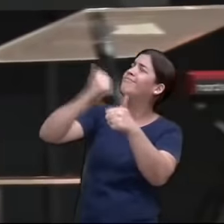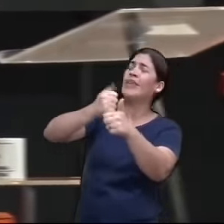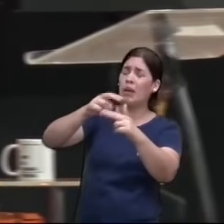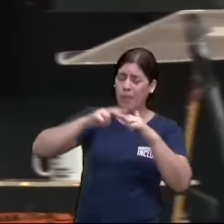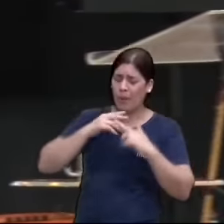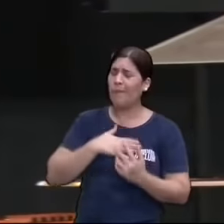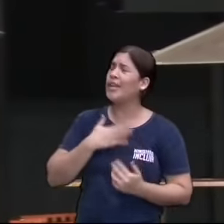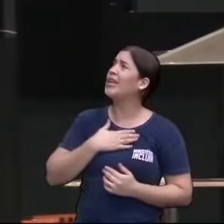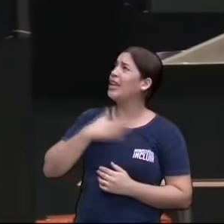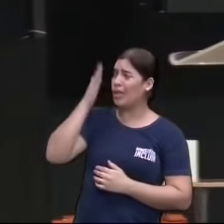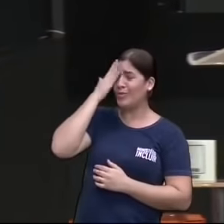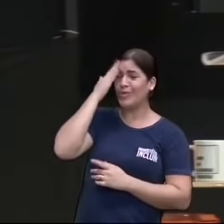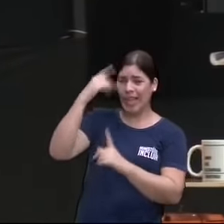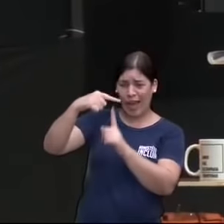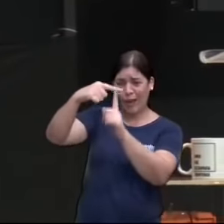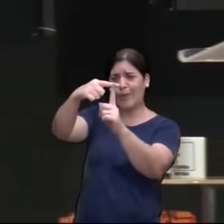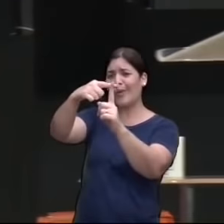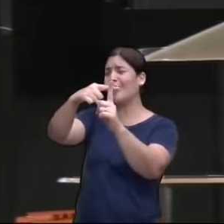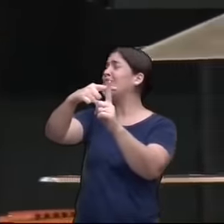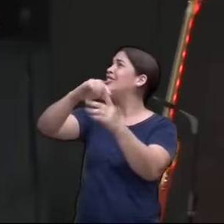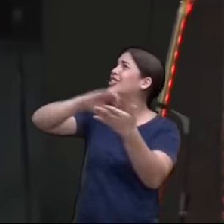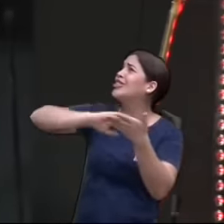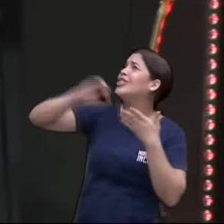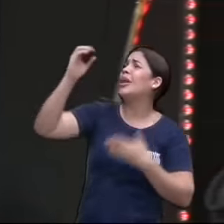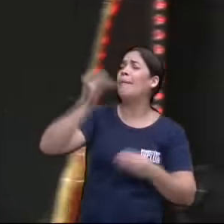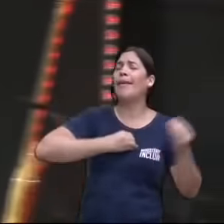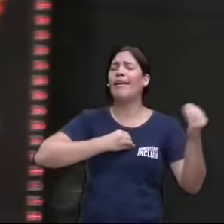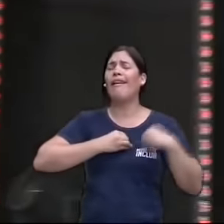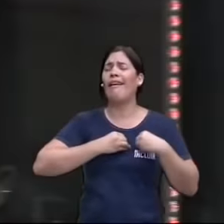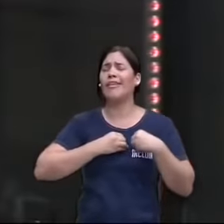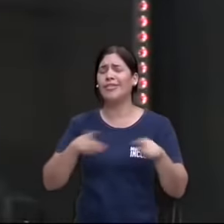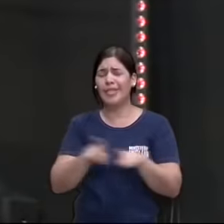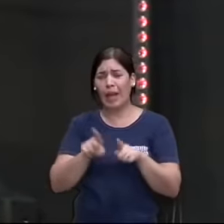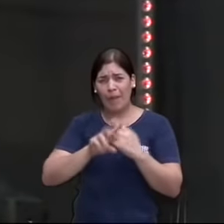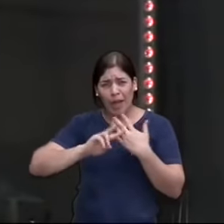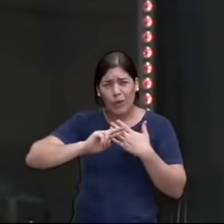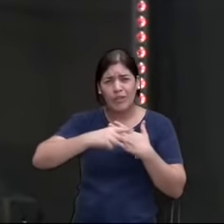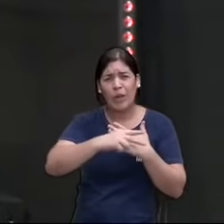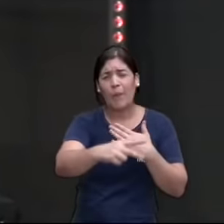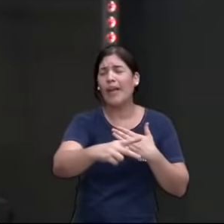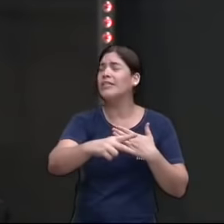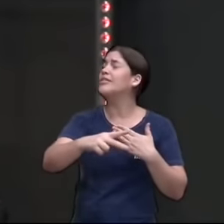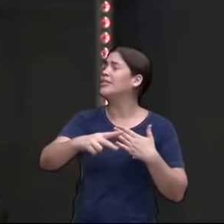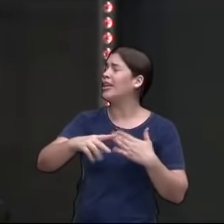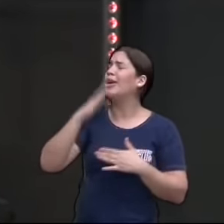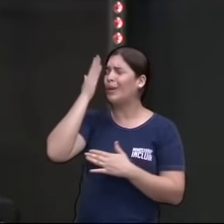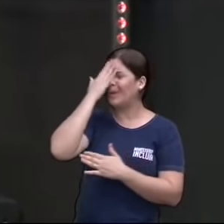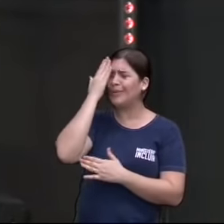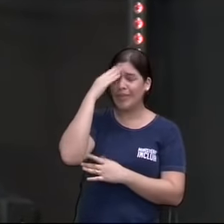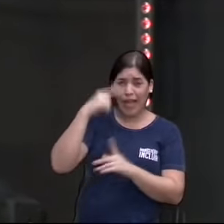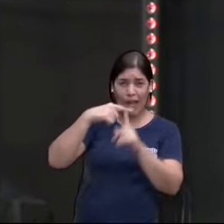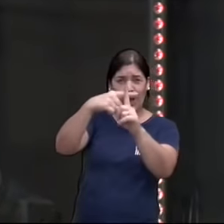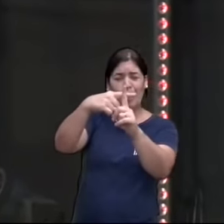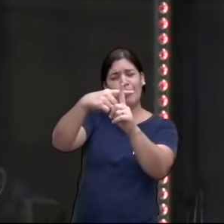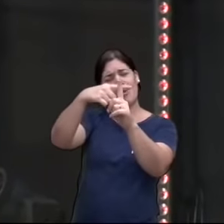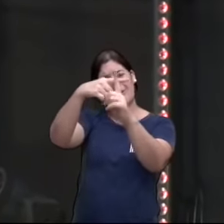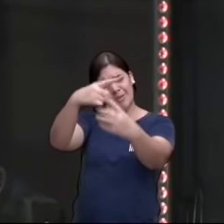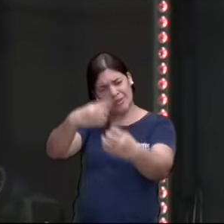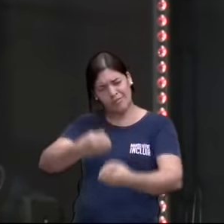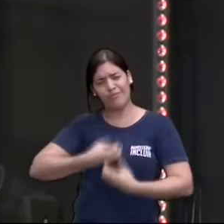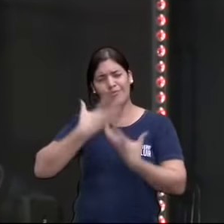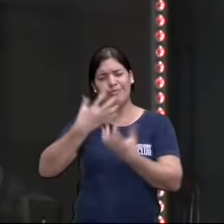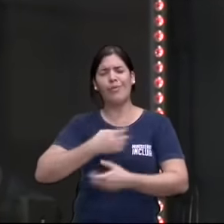do pecado e das consequências do pecado. Agora eu sei que ela produz o teu amor na minha